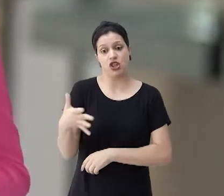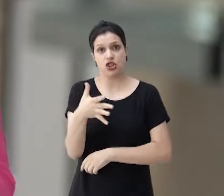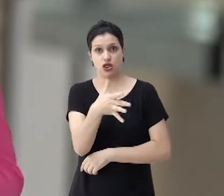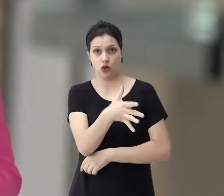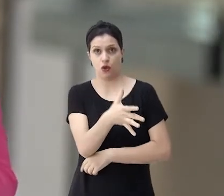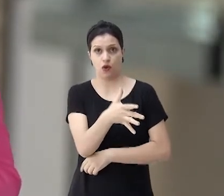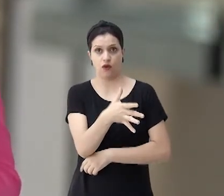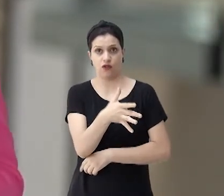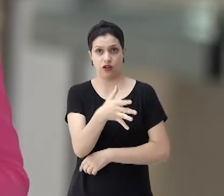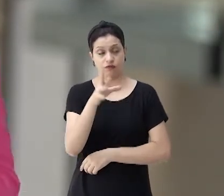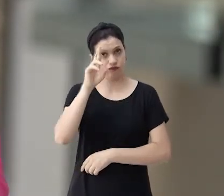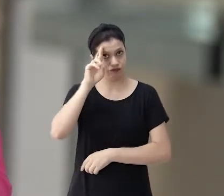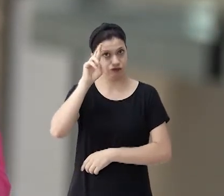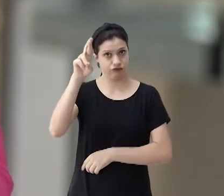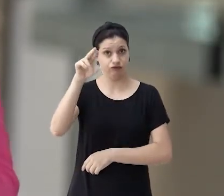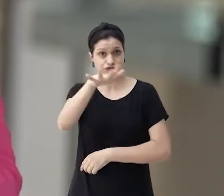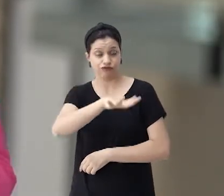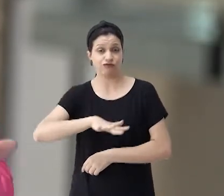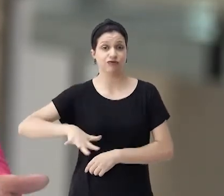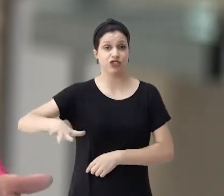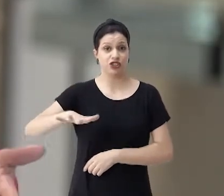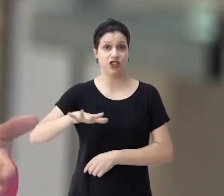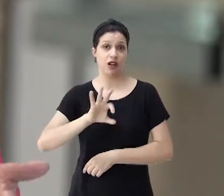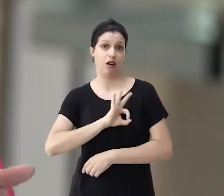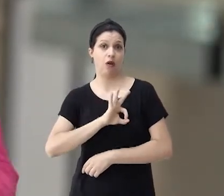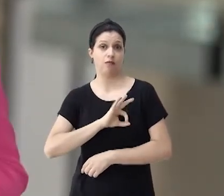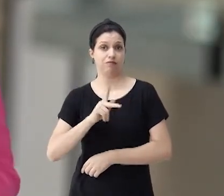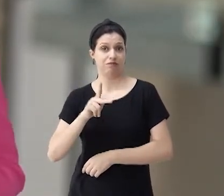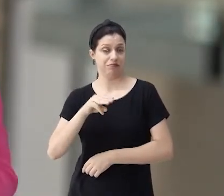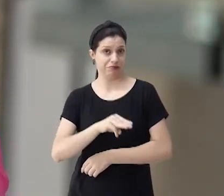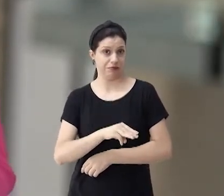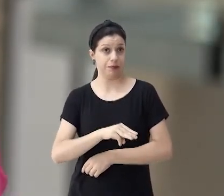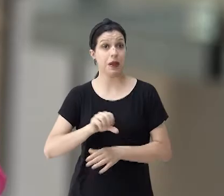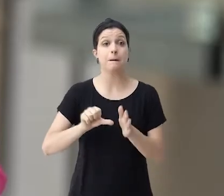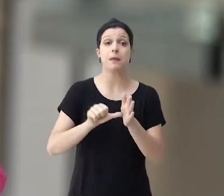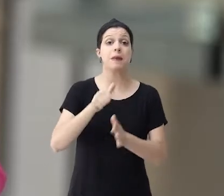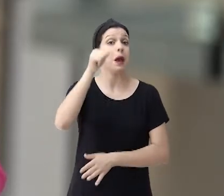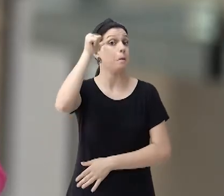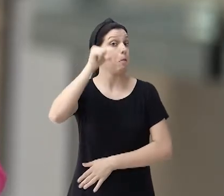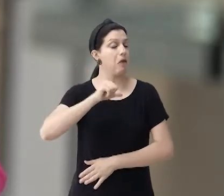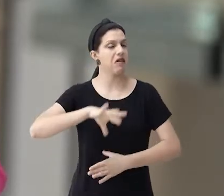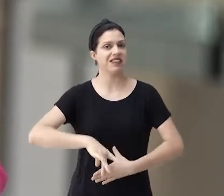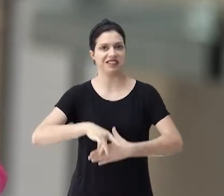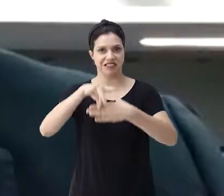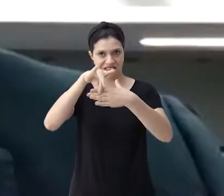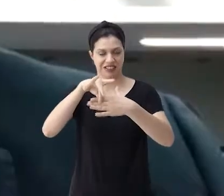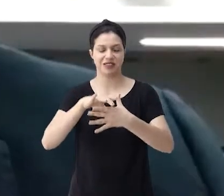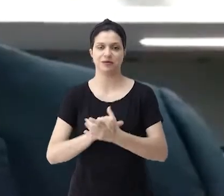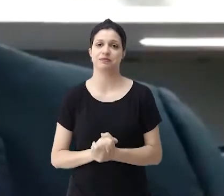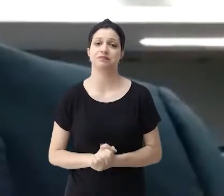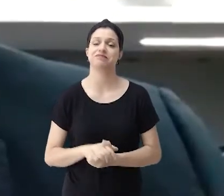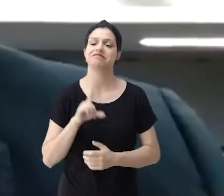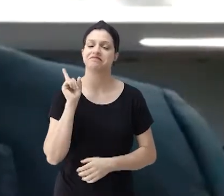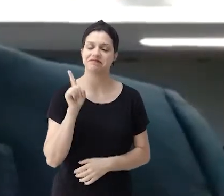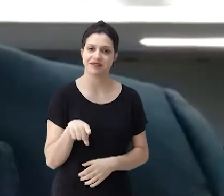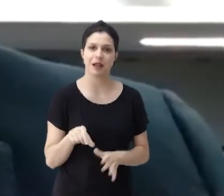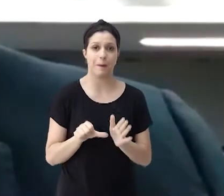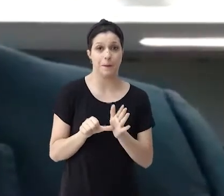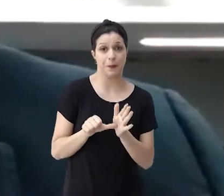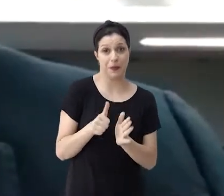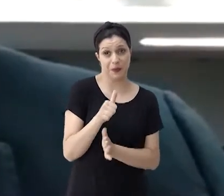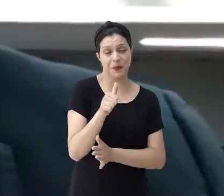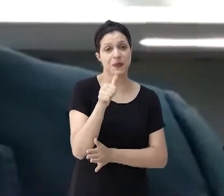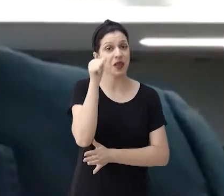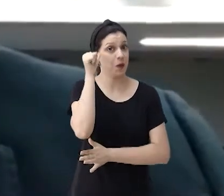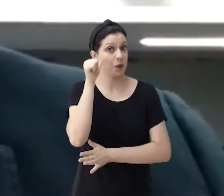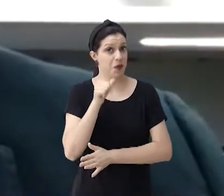nova comandante-geral da PM, primeira mulher a liderar a corporação. É a primeira